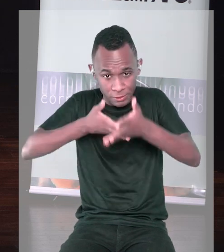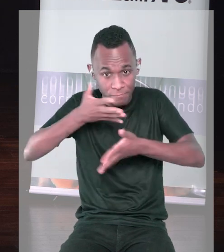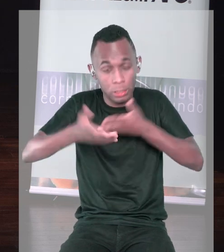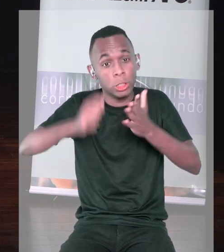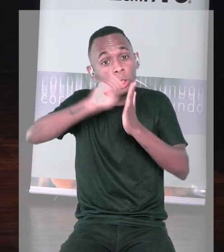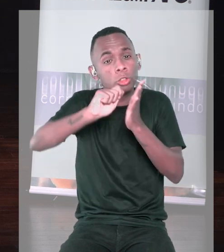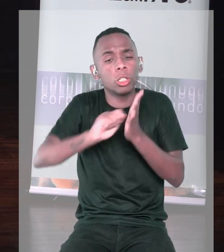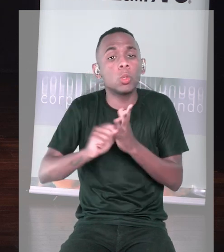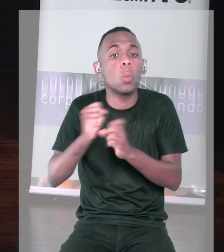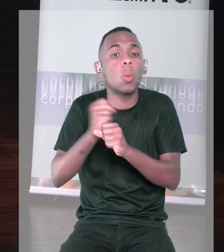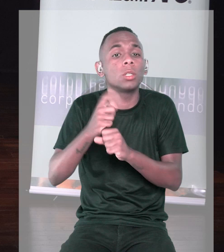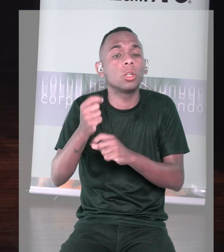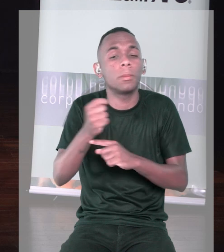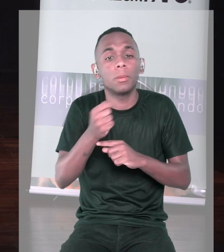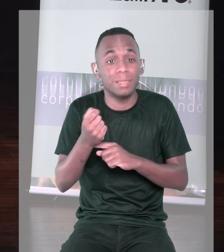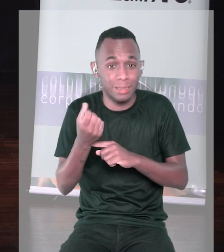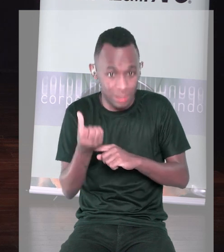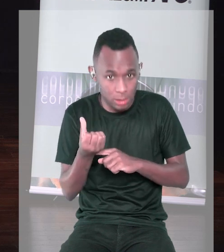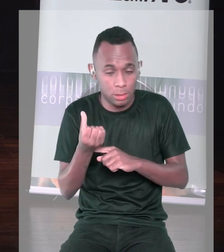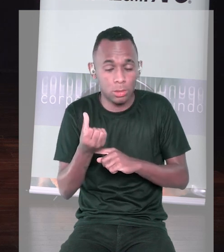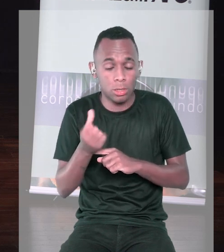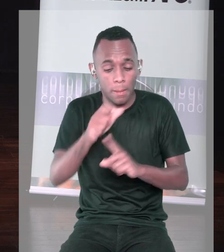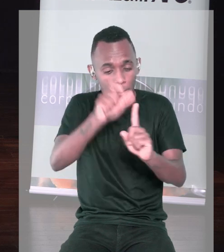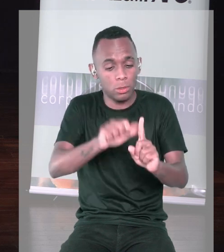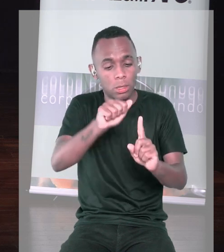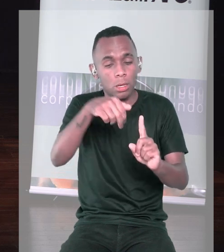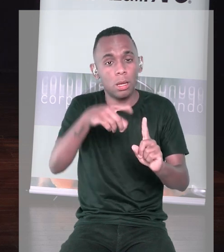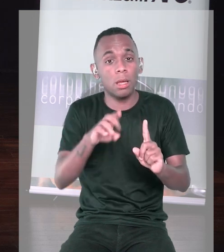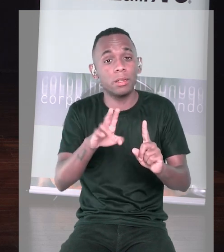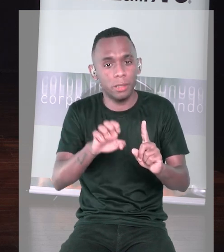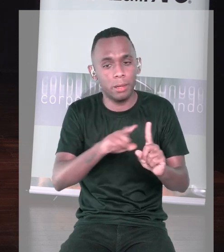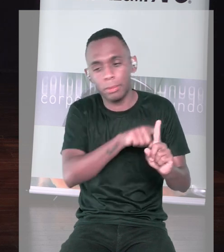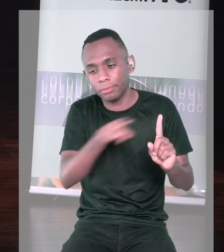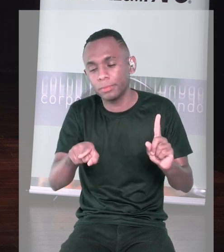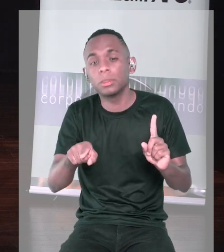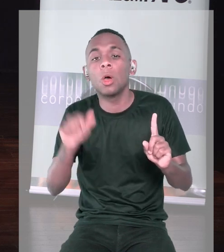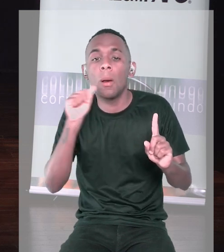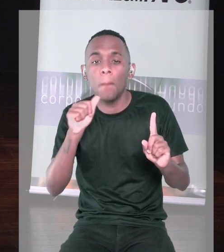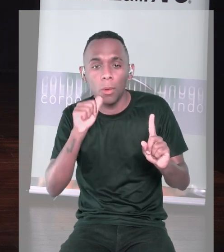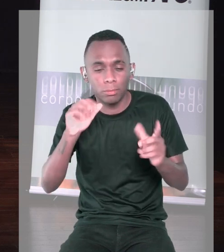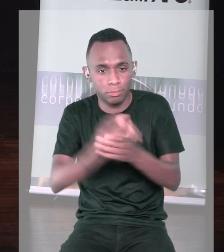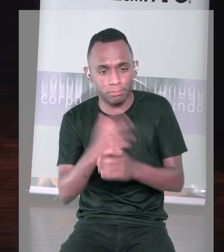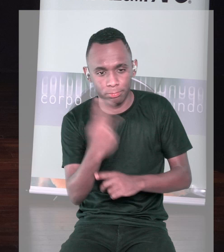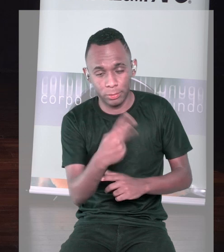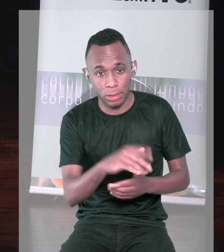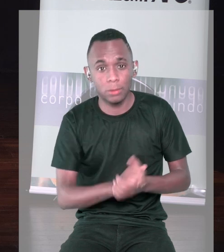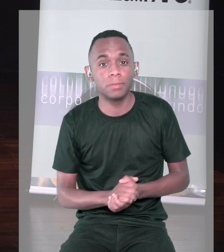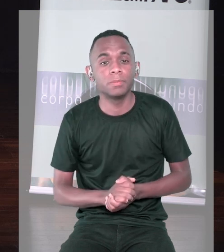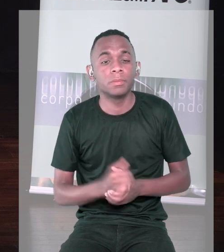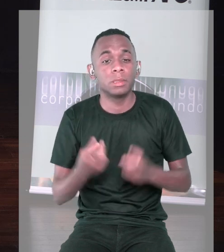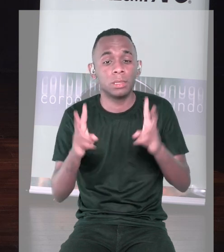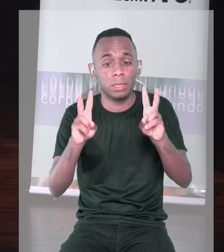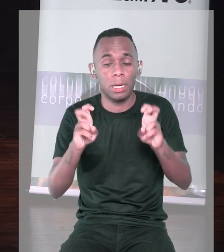Essas palavras foram escritas em 2006 por André Gorz para Doreen, sua mulher.